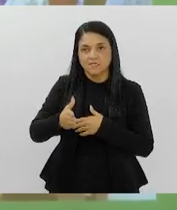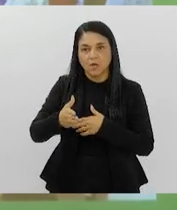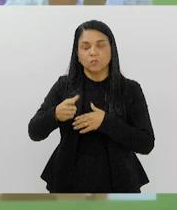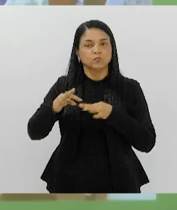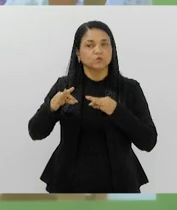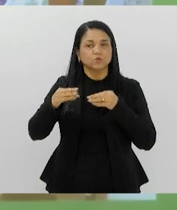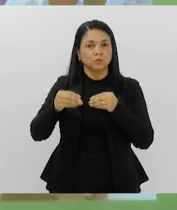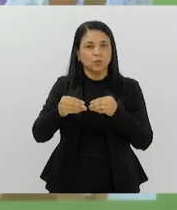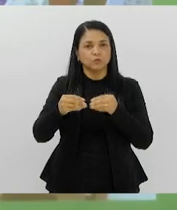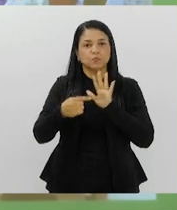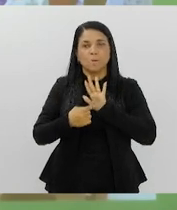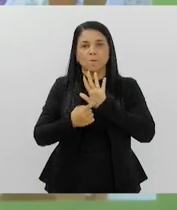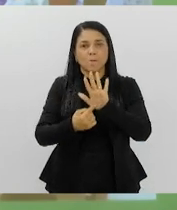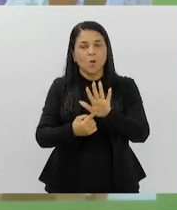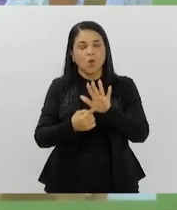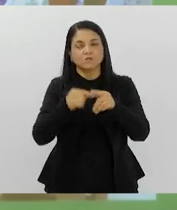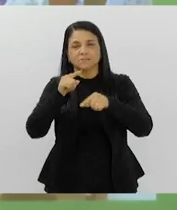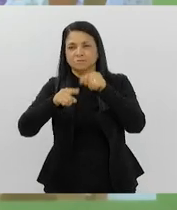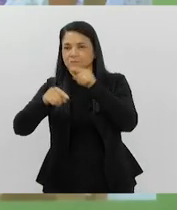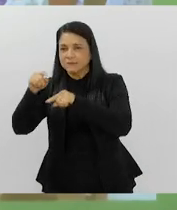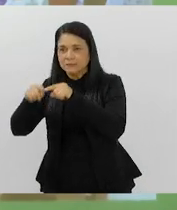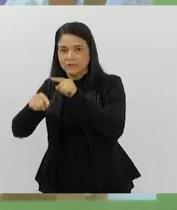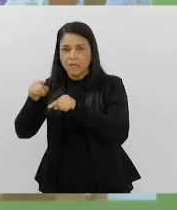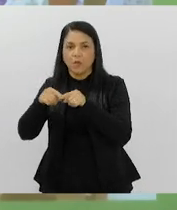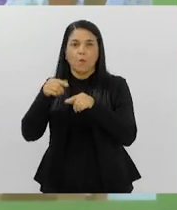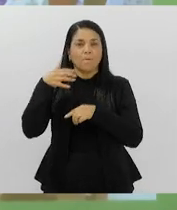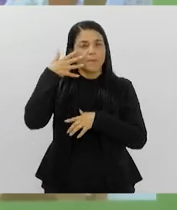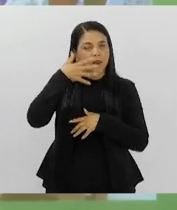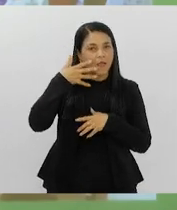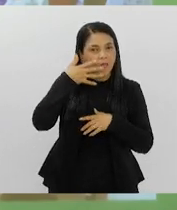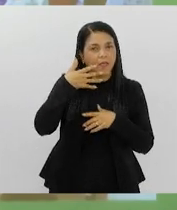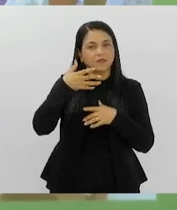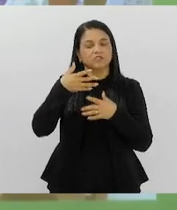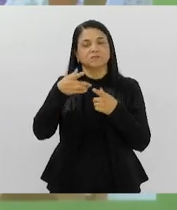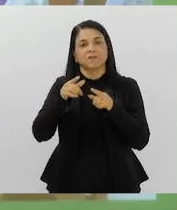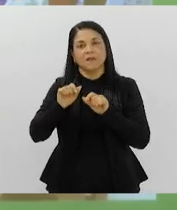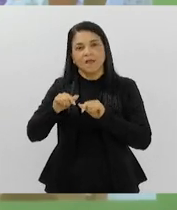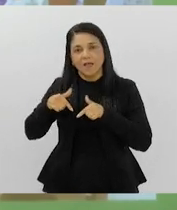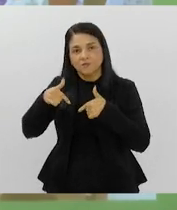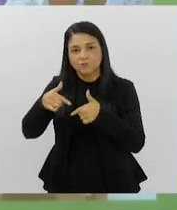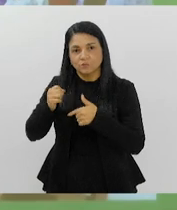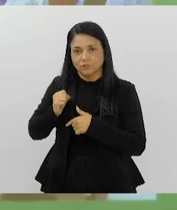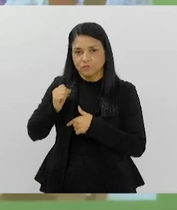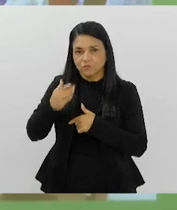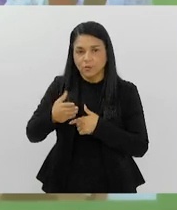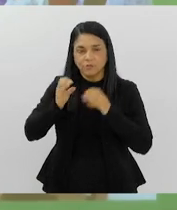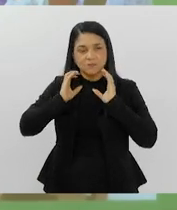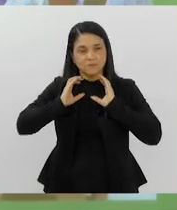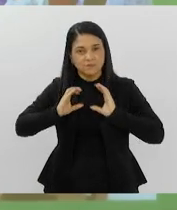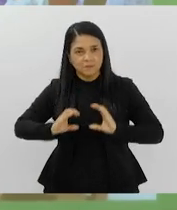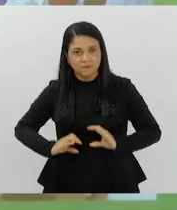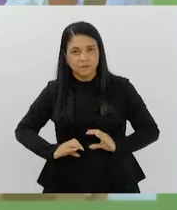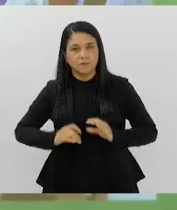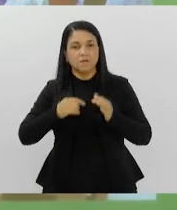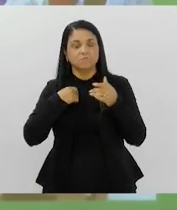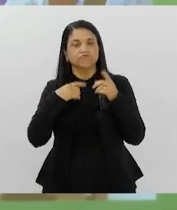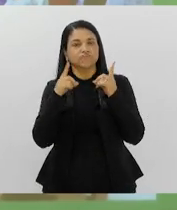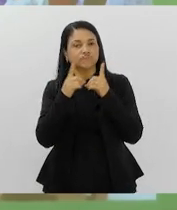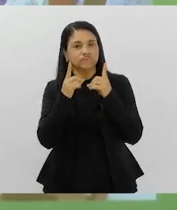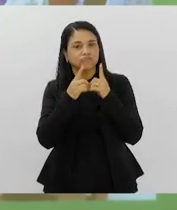fazer uma mostra de exposição de materiais, levamos também ações de cidadania, consultas